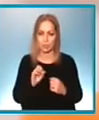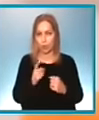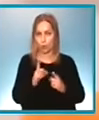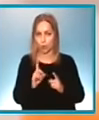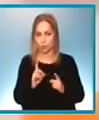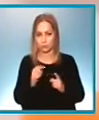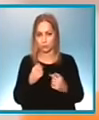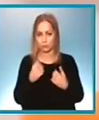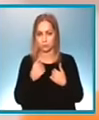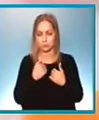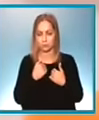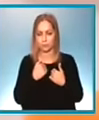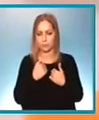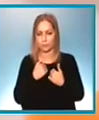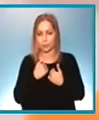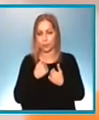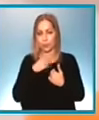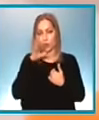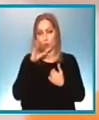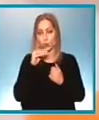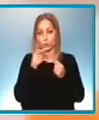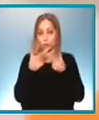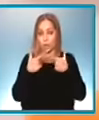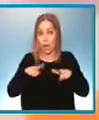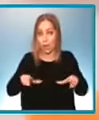porque eu não sabia qual é a língua.